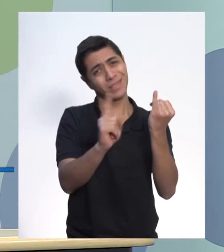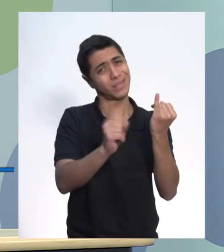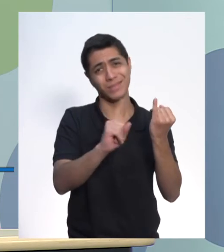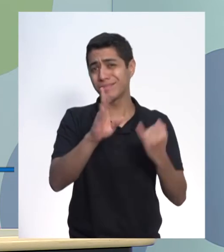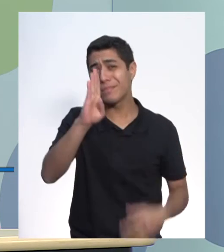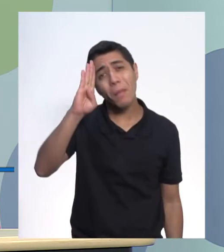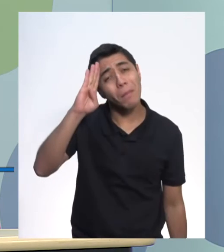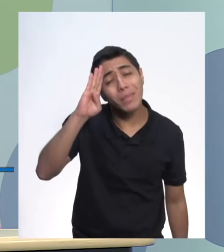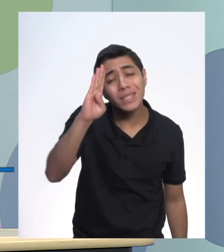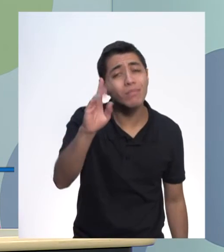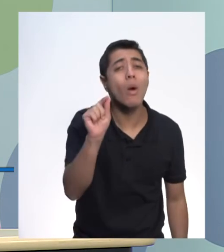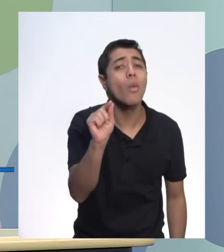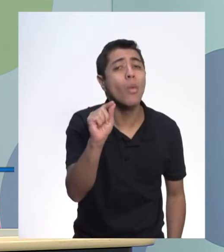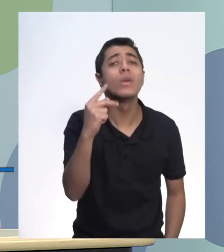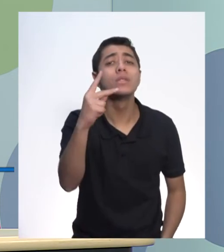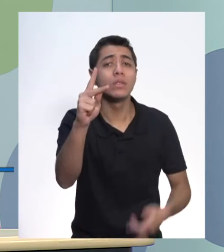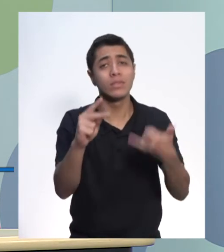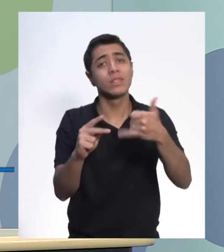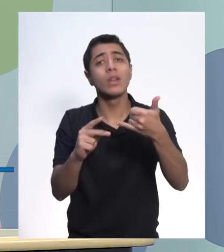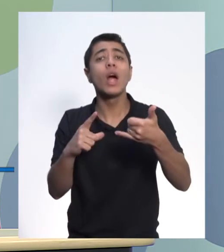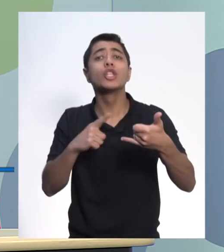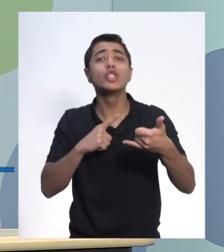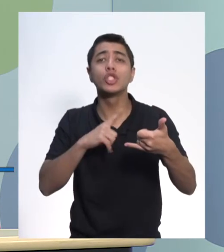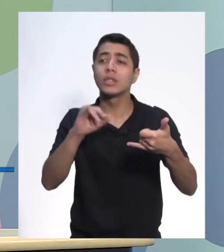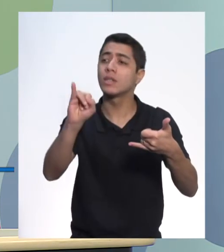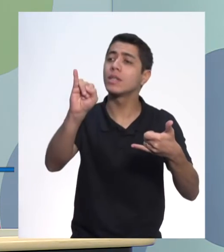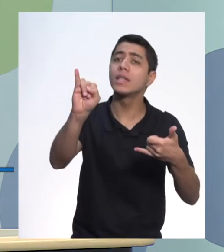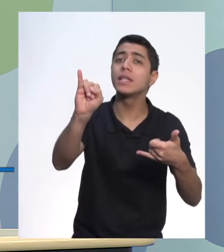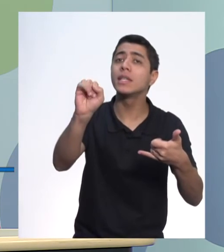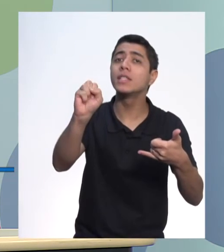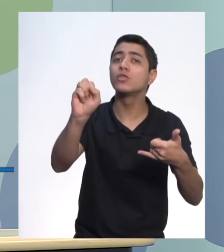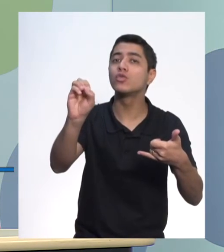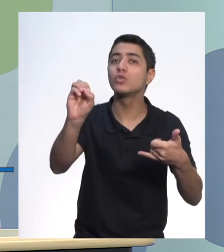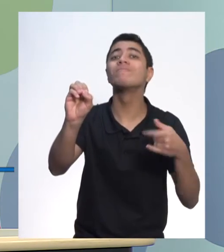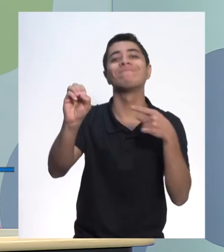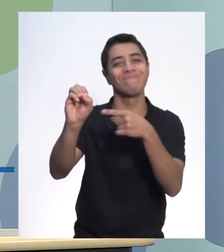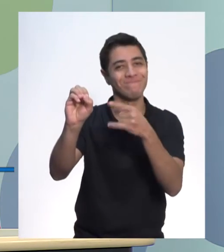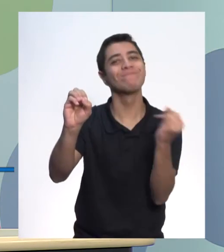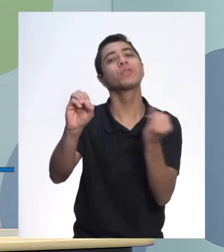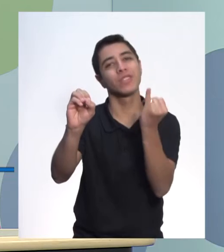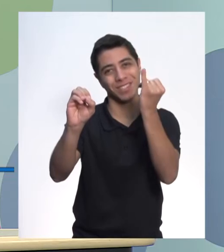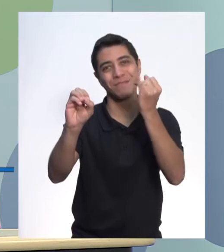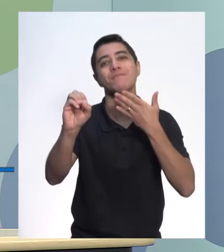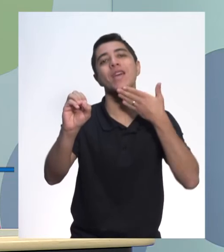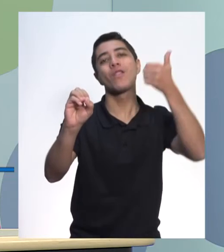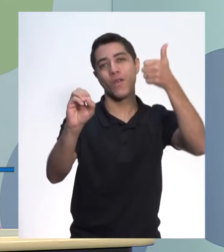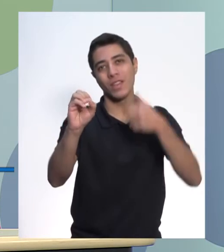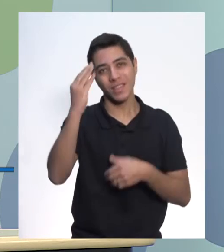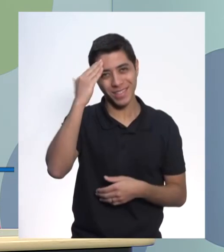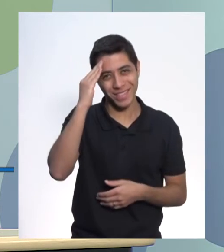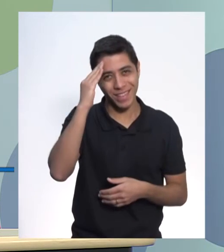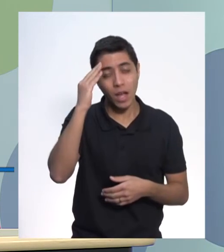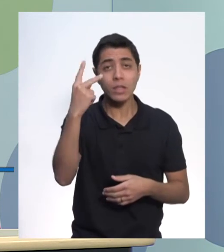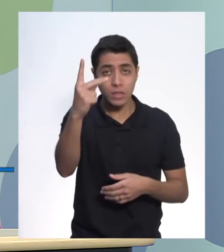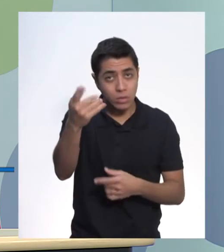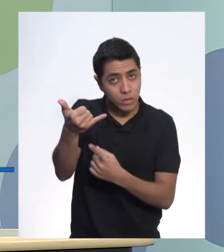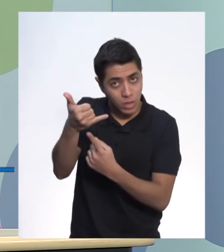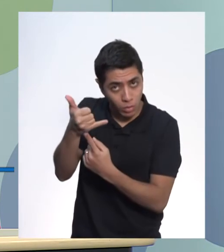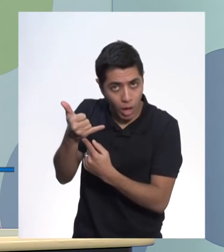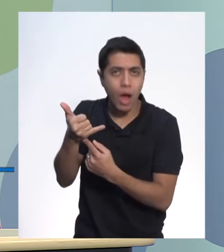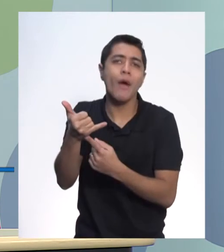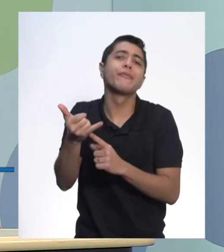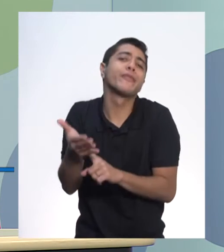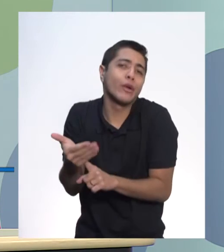O celular, embora seja uma coisa moderna, ele não substitui a qualidade de uma câmera profissional. Por quê?